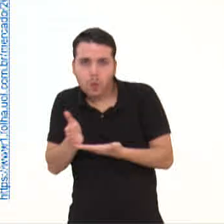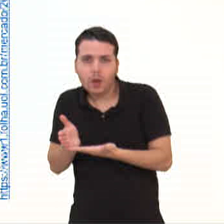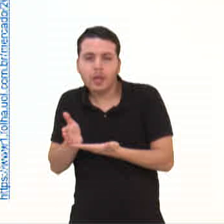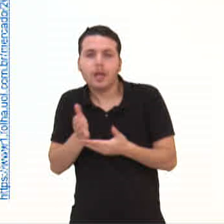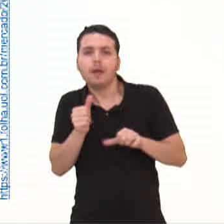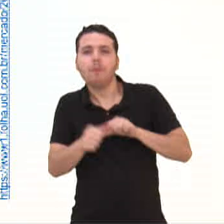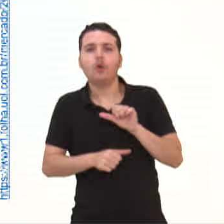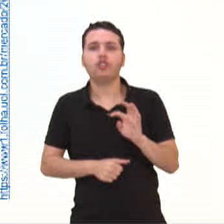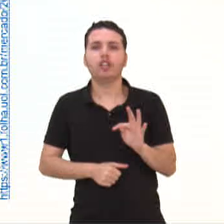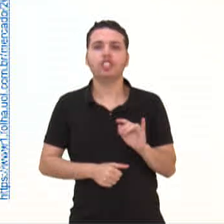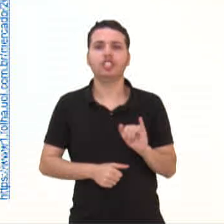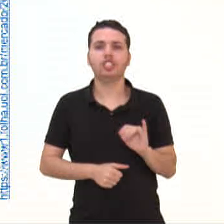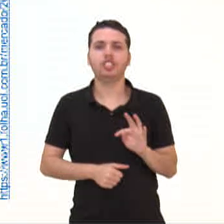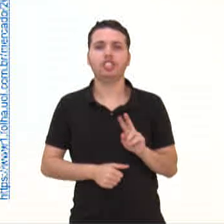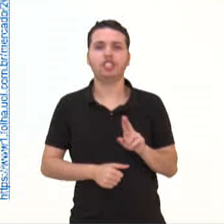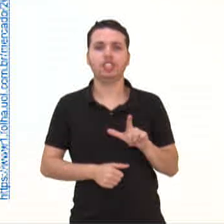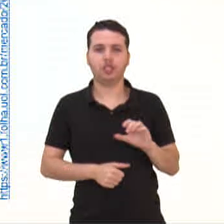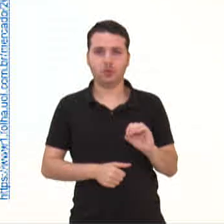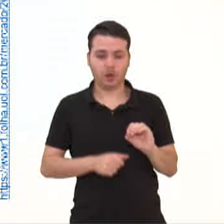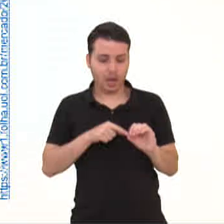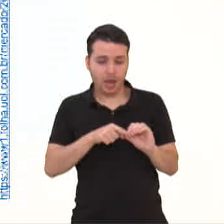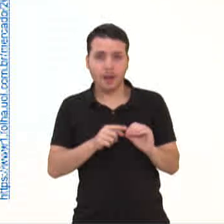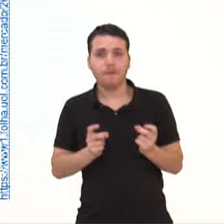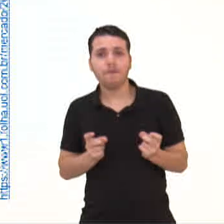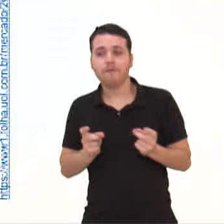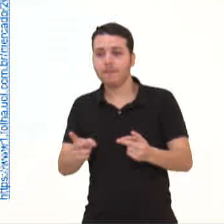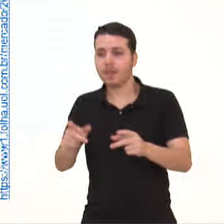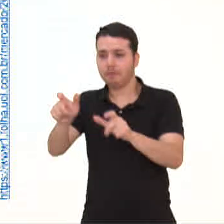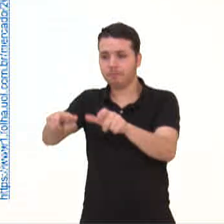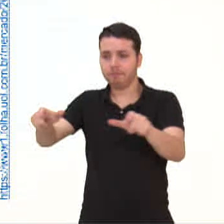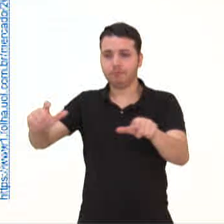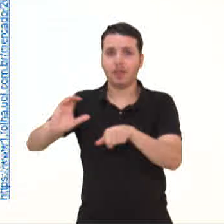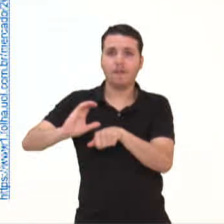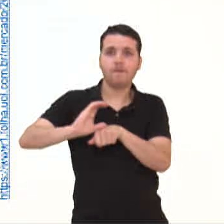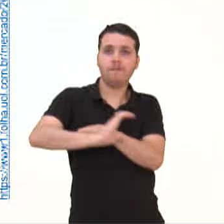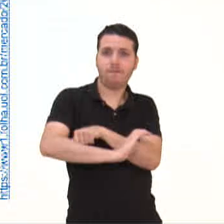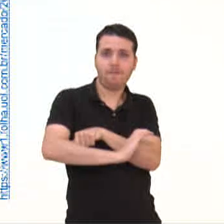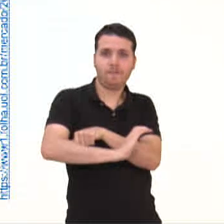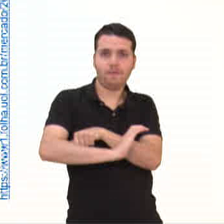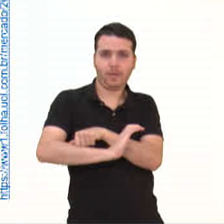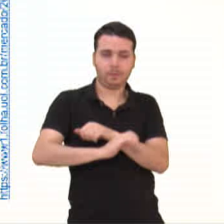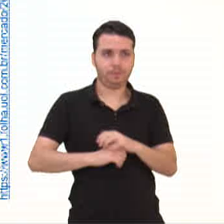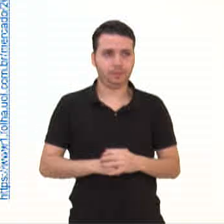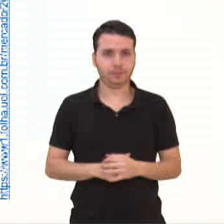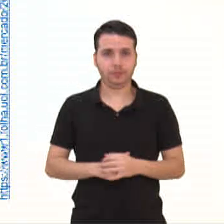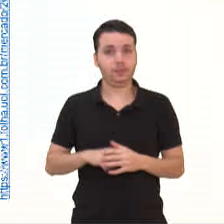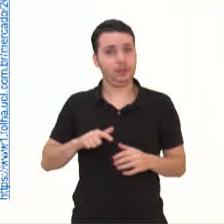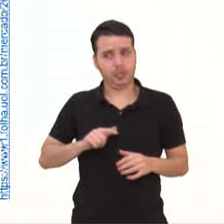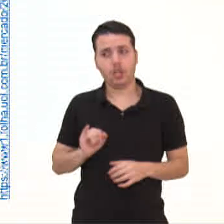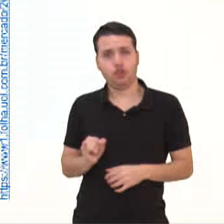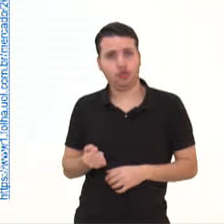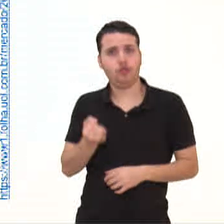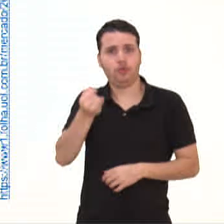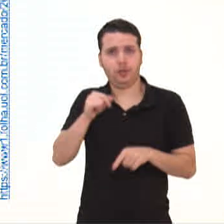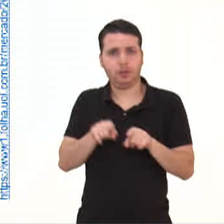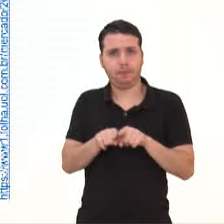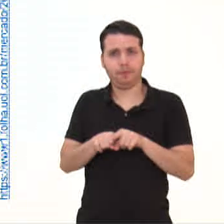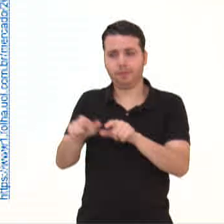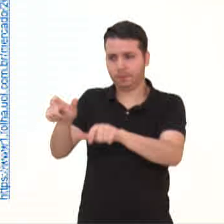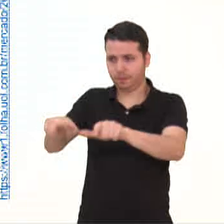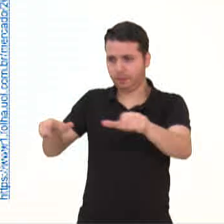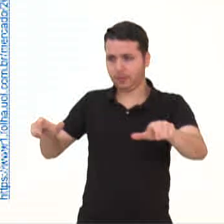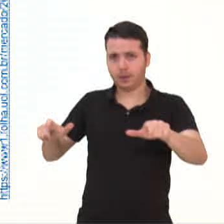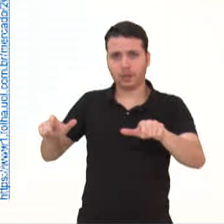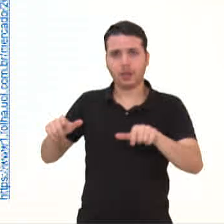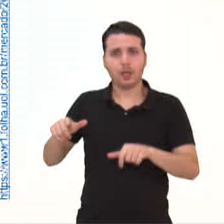títulos e vendeu esses títulos para investidores. Também, né, com os juros. Então, os investidores lá